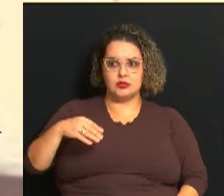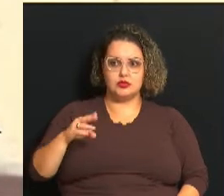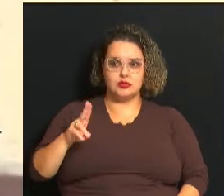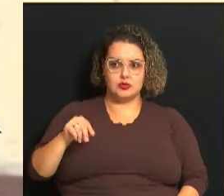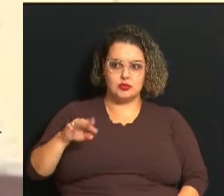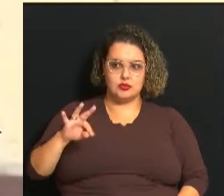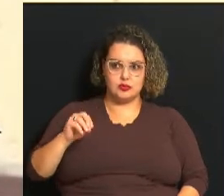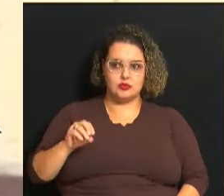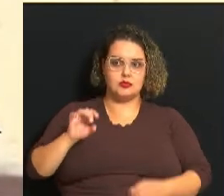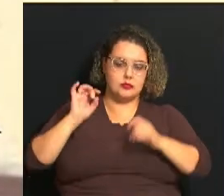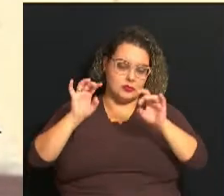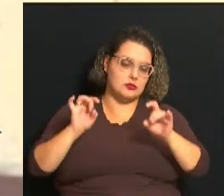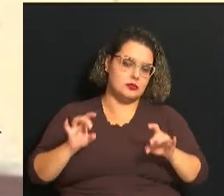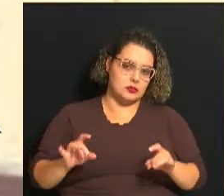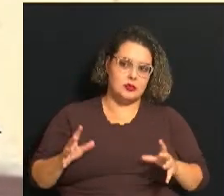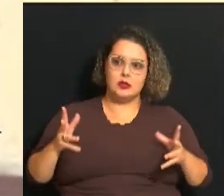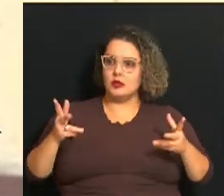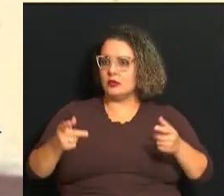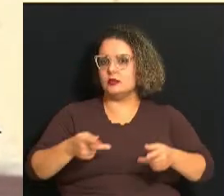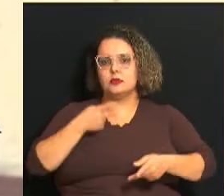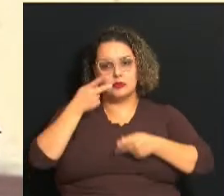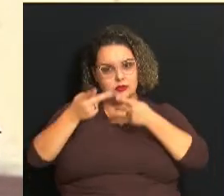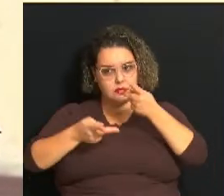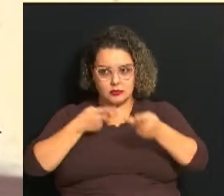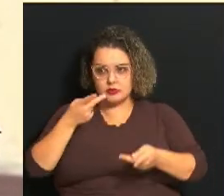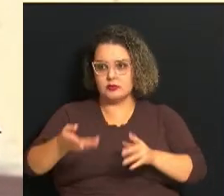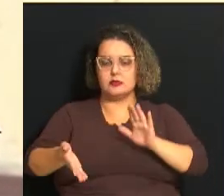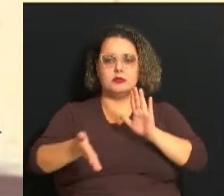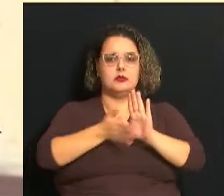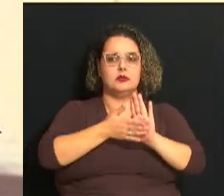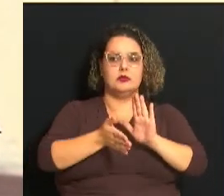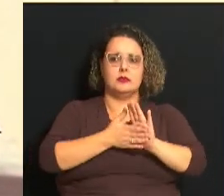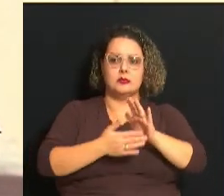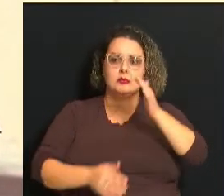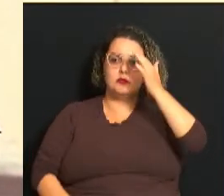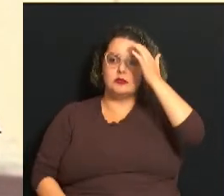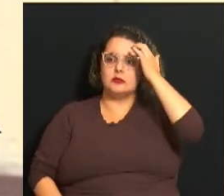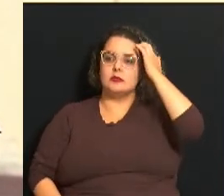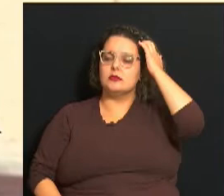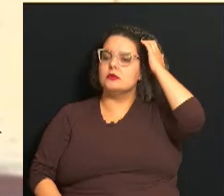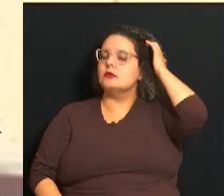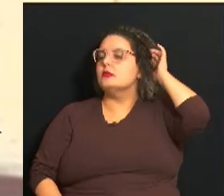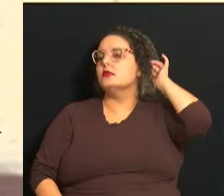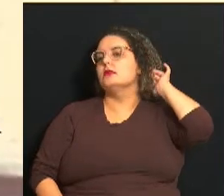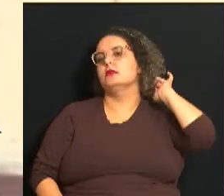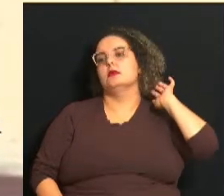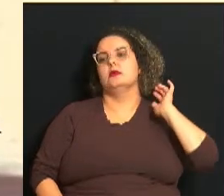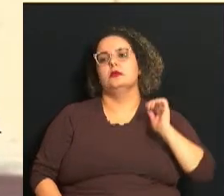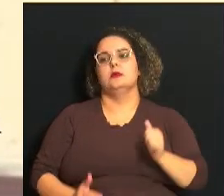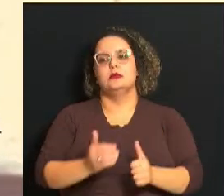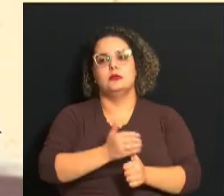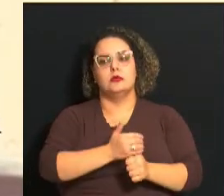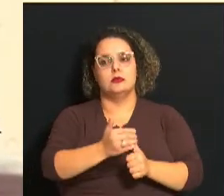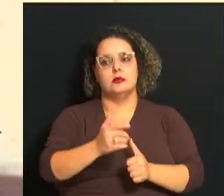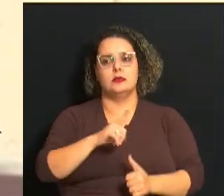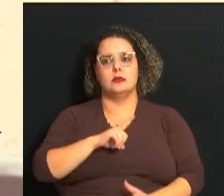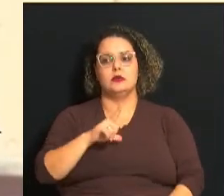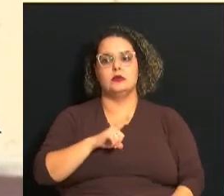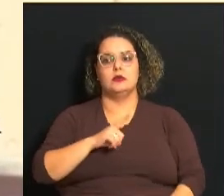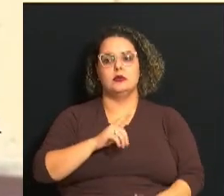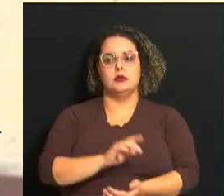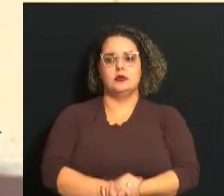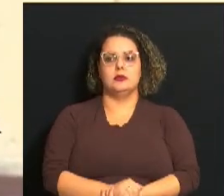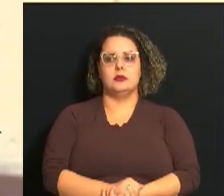especialistas e todos eles é fizeram propostas né Nós temos enquanto mandato a gente tem um instrumento